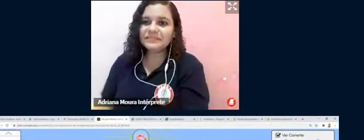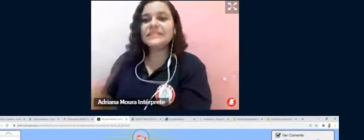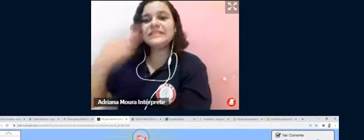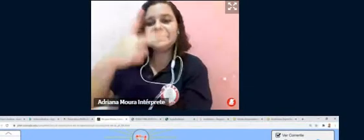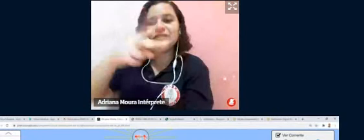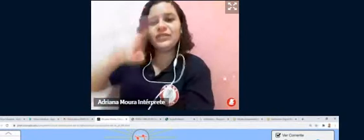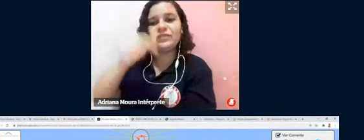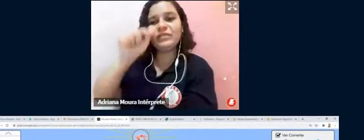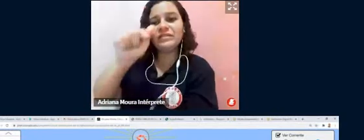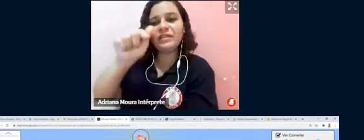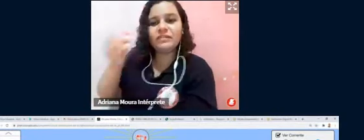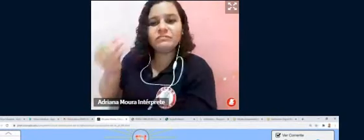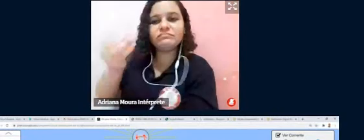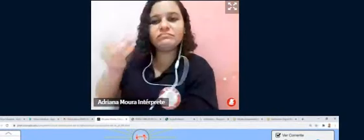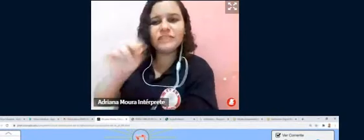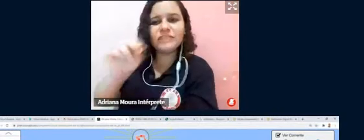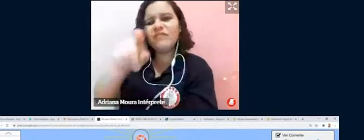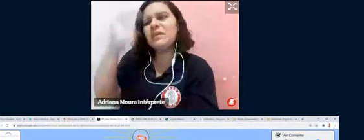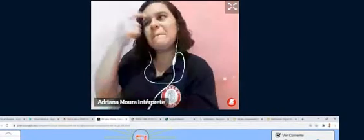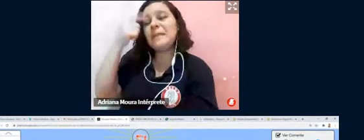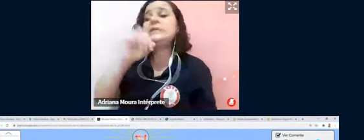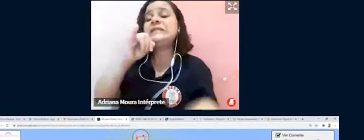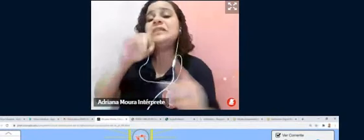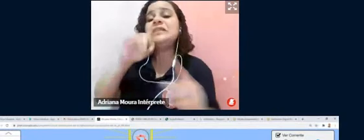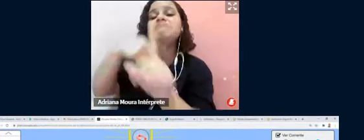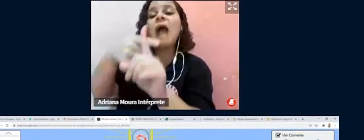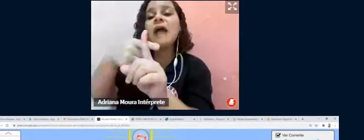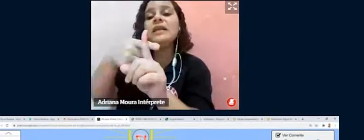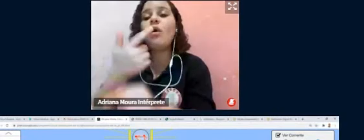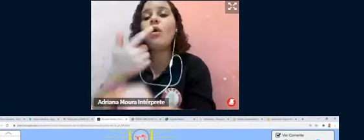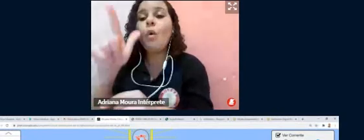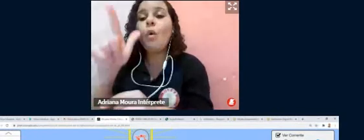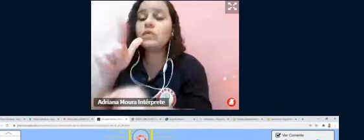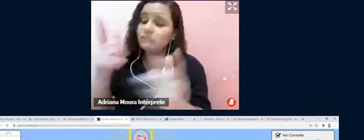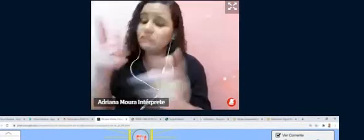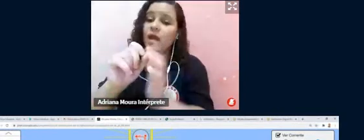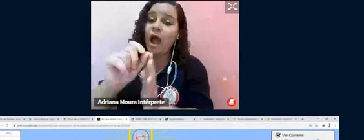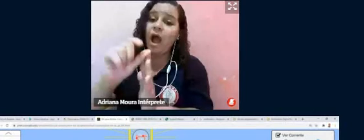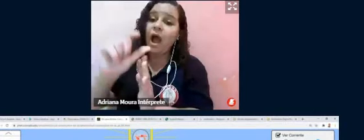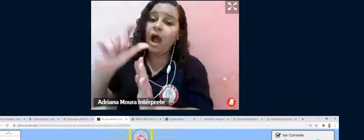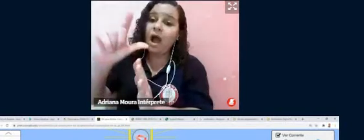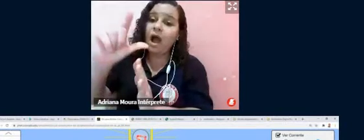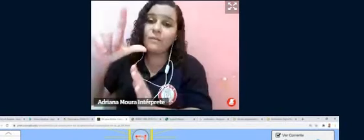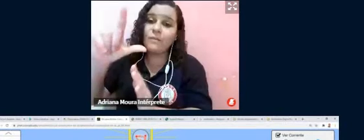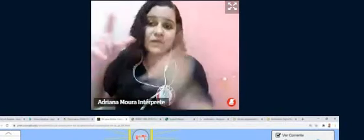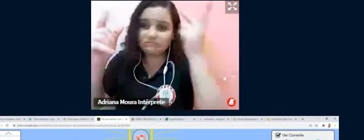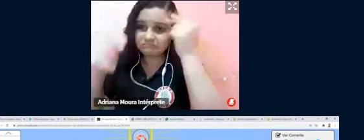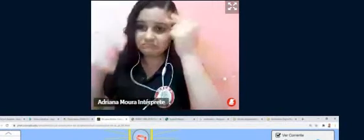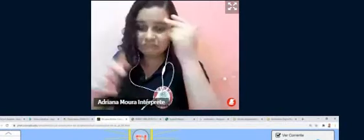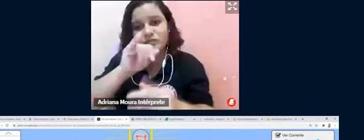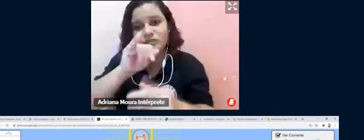2,7. Aí você se pergunta, se eu colocar mais uma, vai aumentar. E mais uma, à medida que você for colocando aqui,